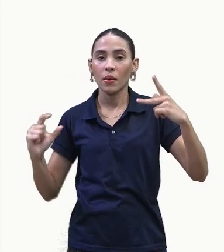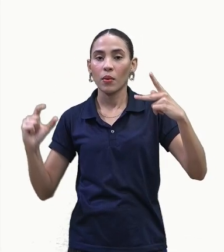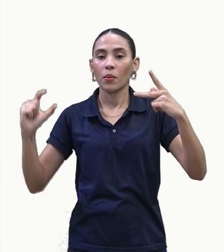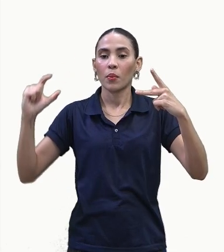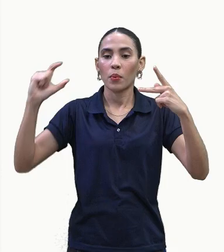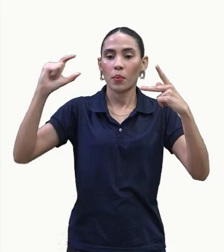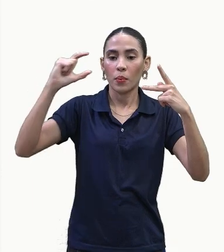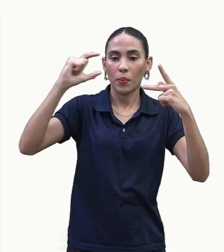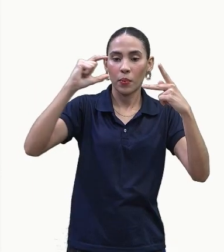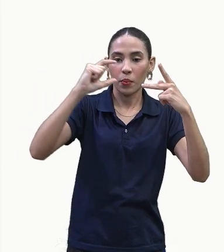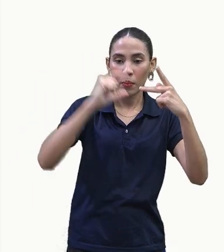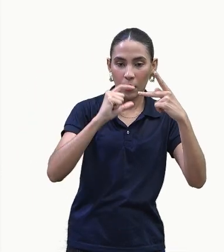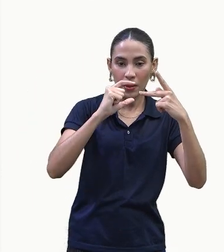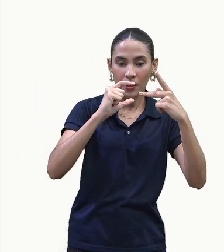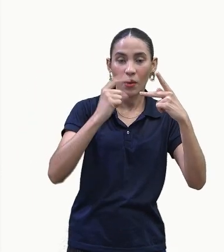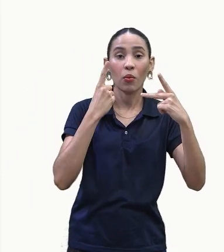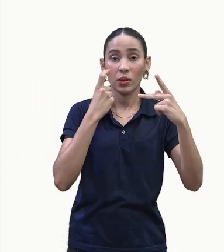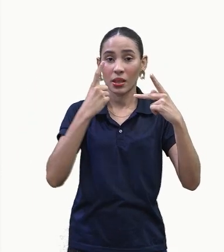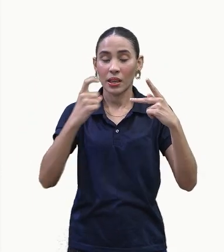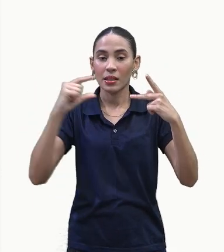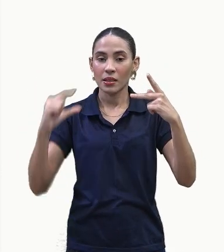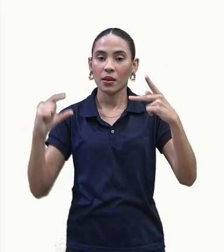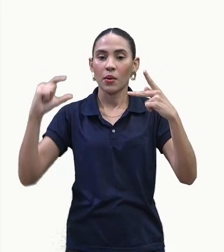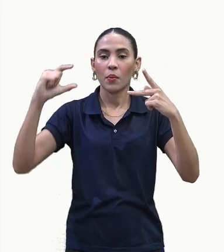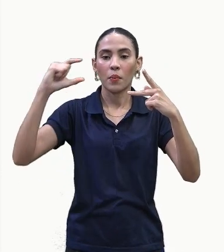o nosso gene de interesse